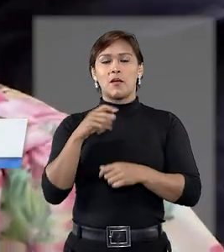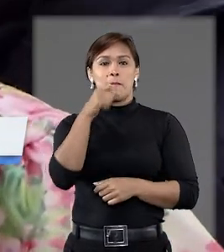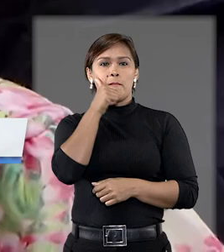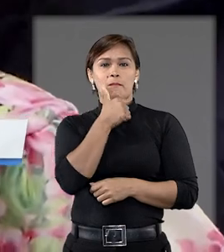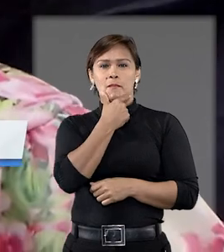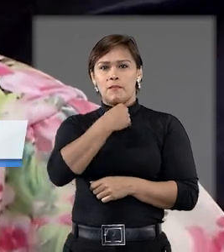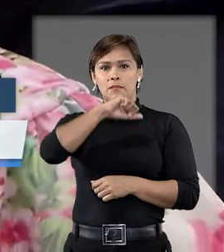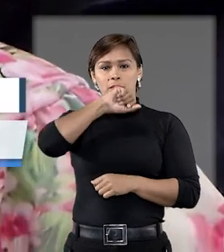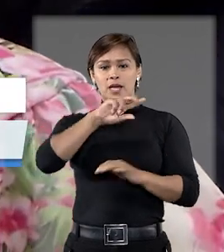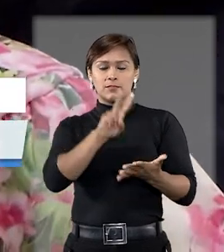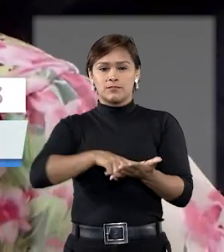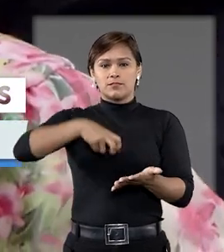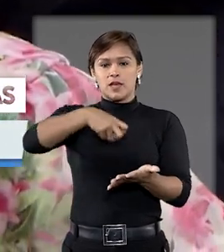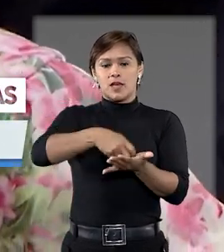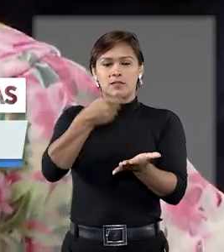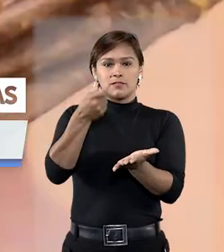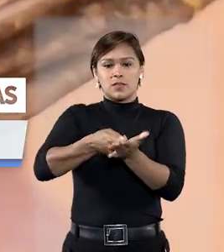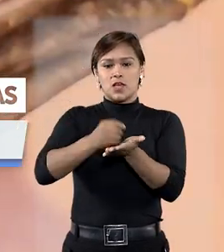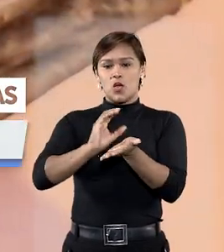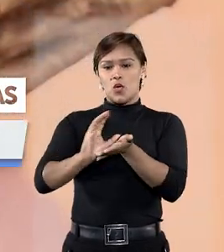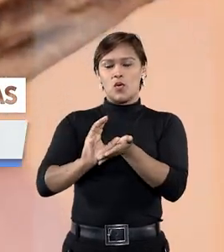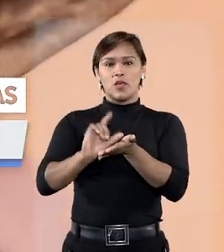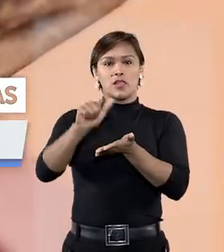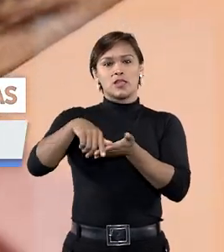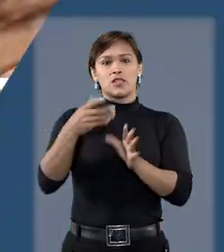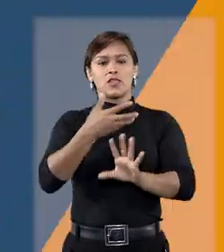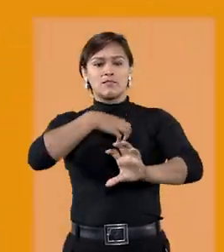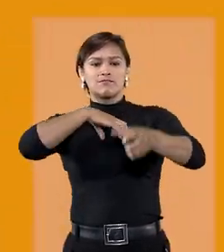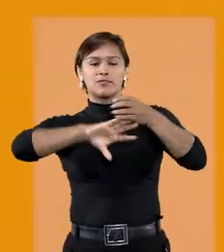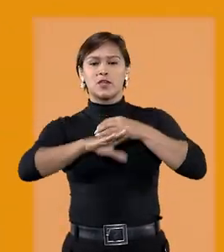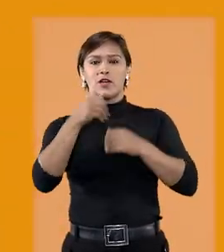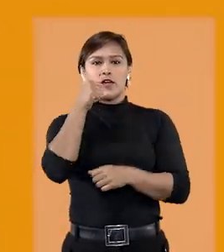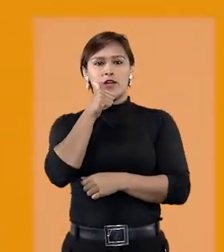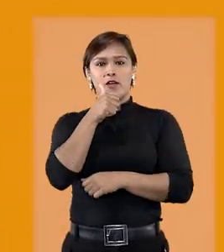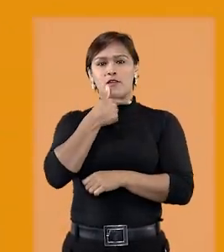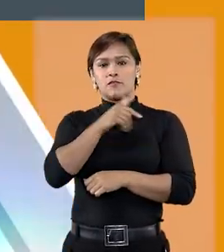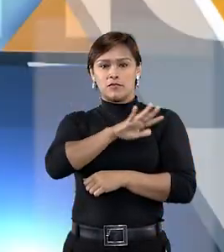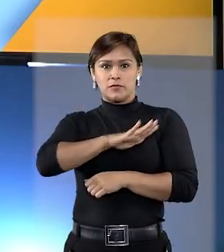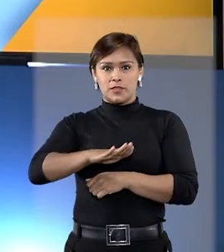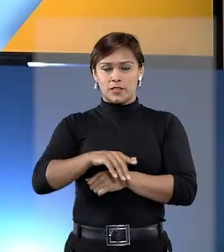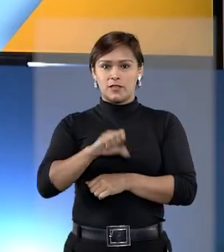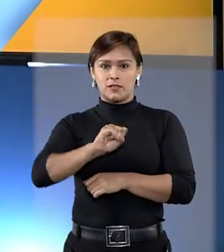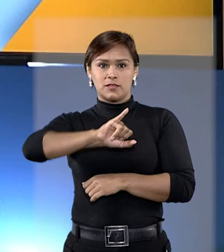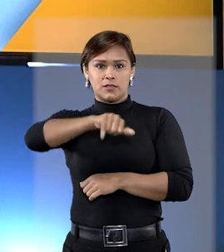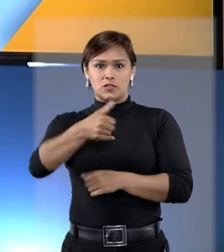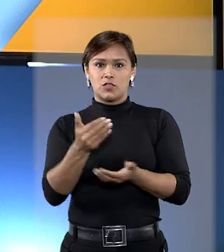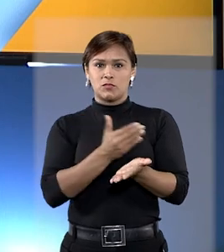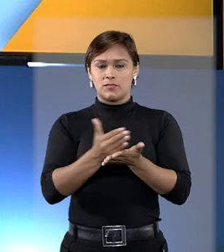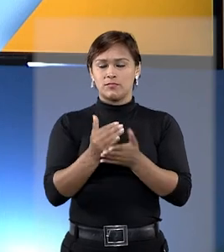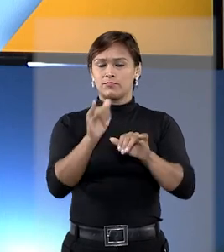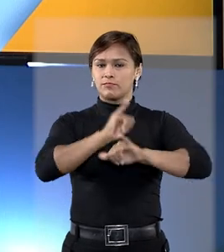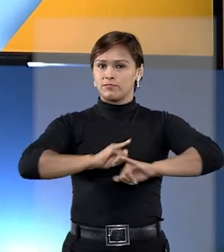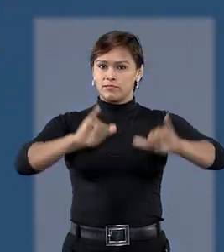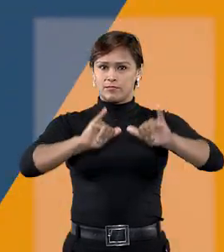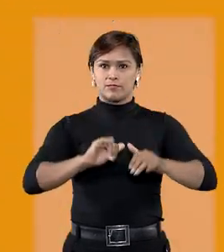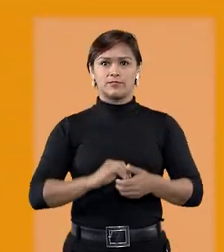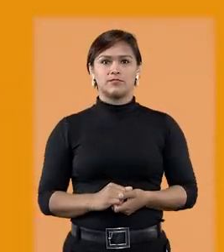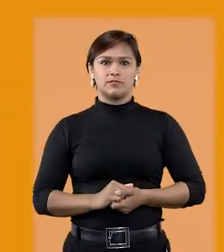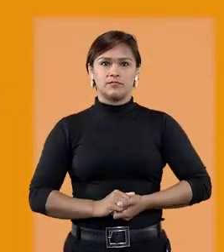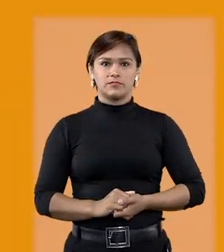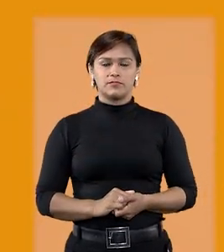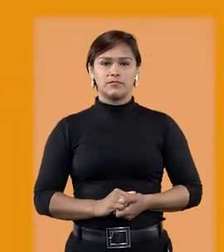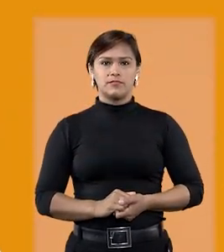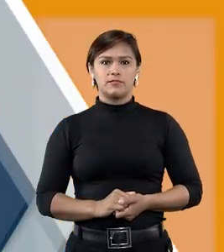pai é condenado a pagar danos morais por abandono afetivo da filha. O STJ Notícias começa